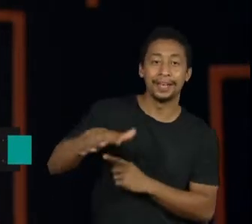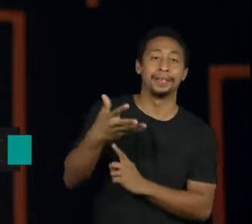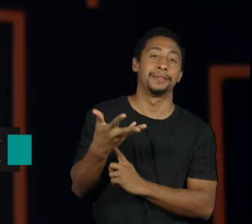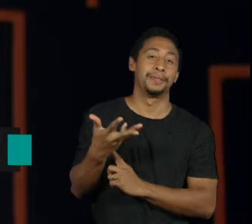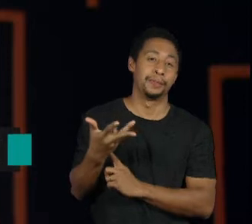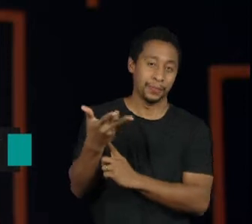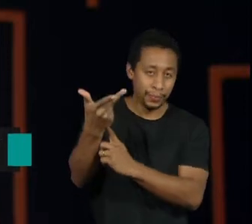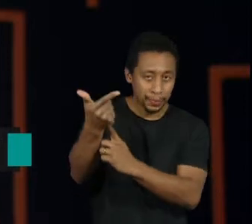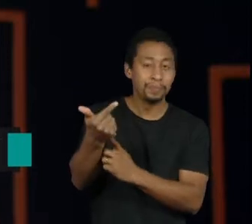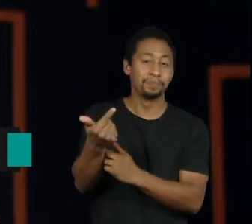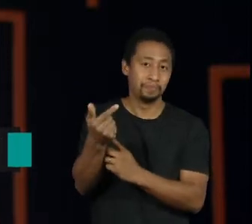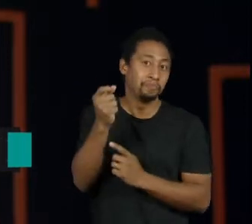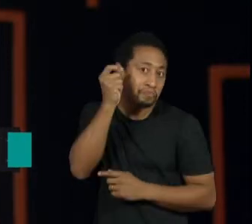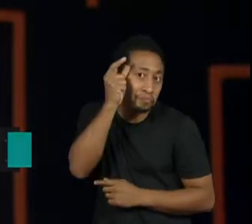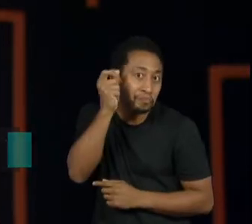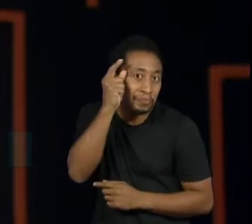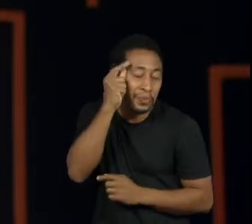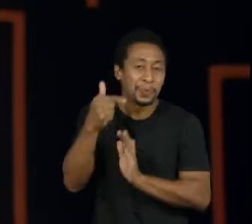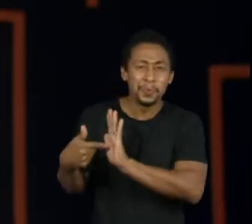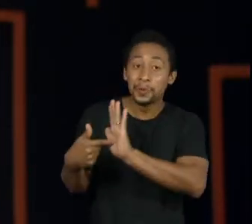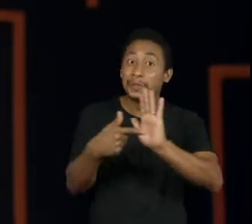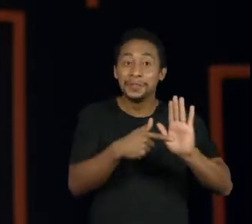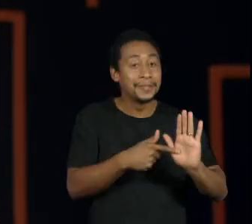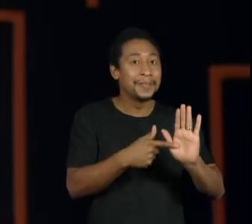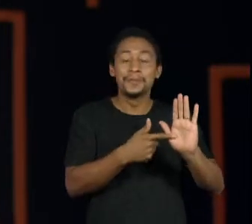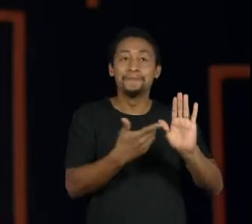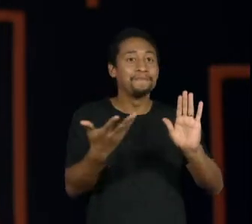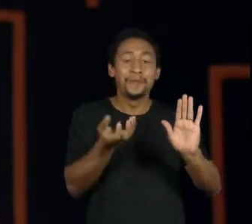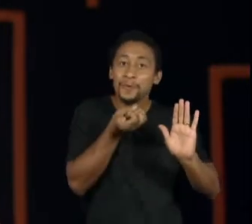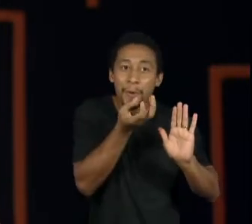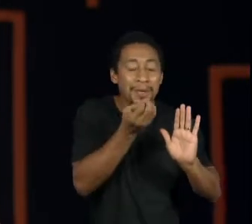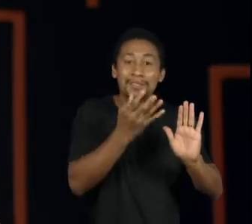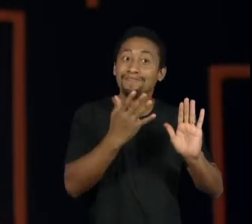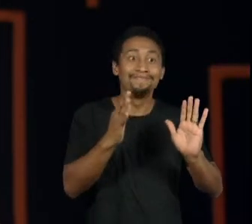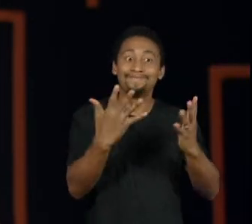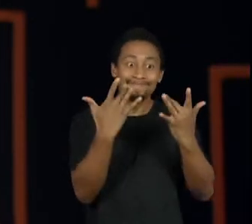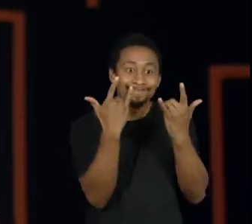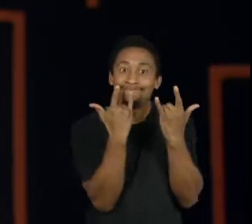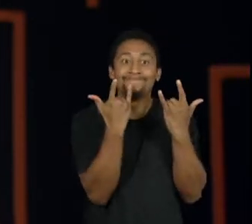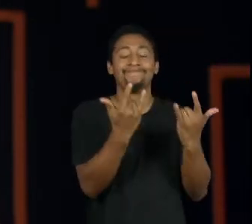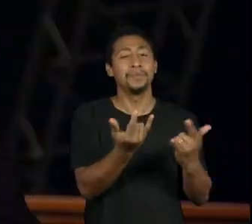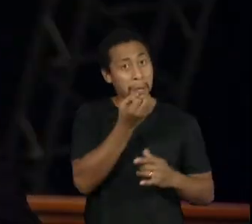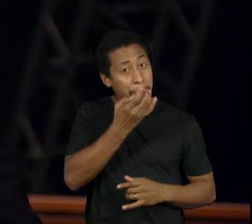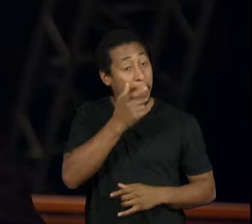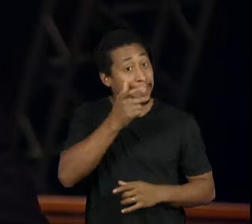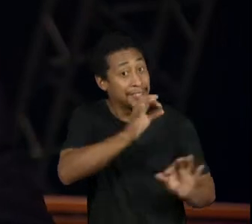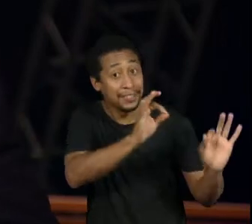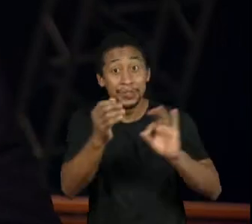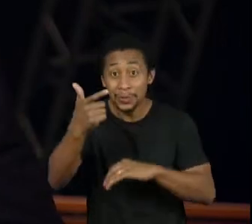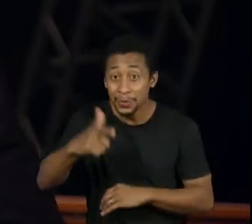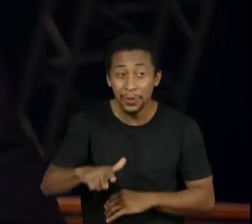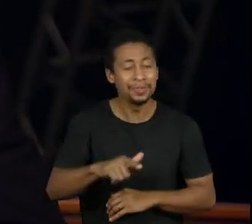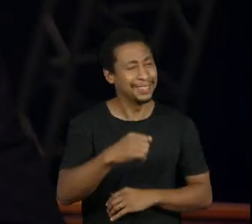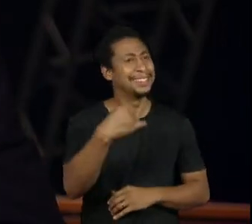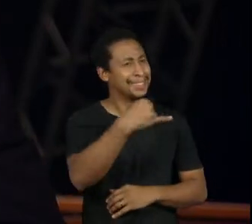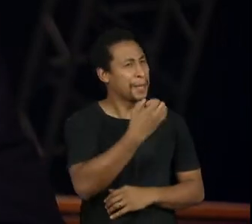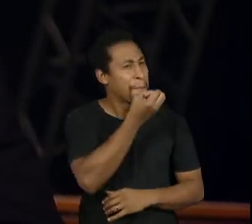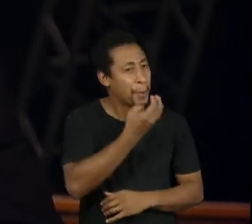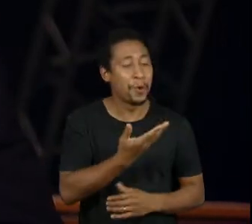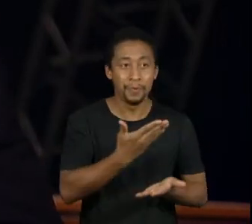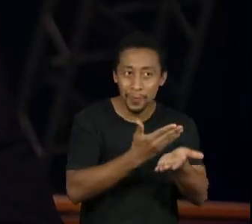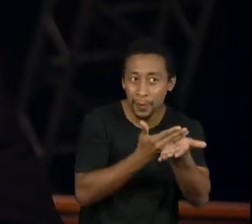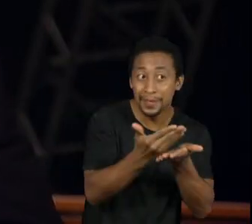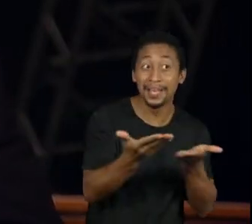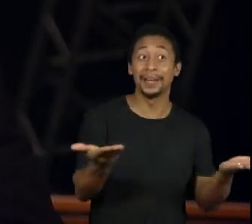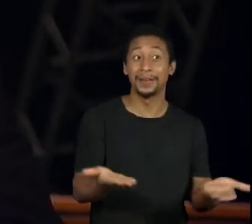de revelações surpreendentes. Momentos deliciosos que vale a pena a gente rever, né, Atílio? Ô, se vale! Vamos